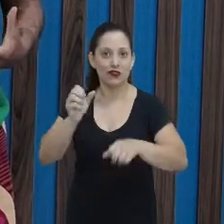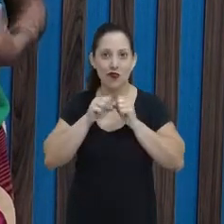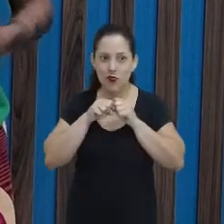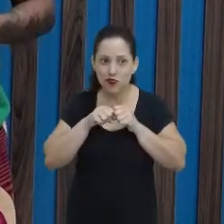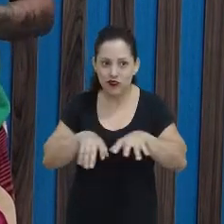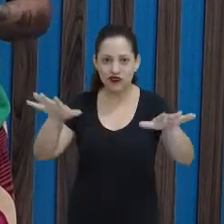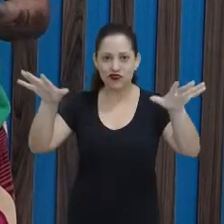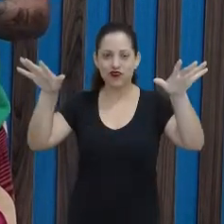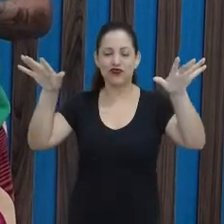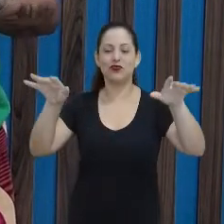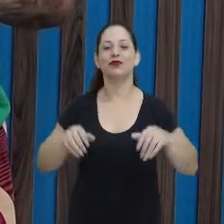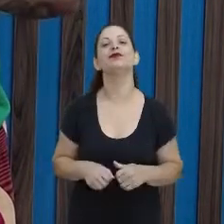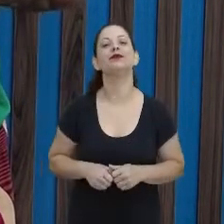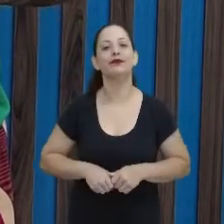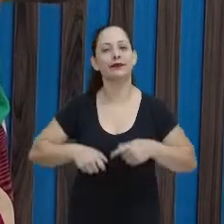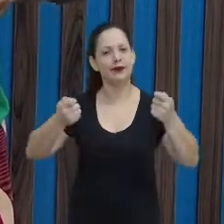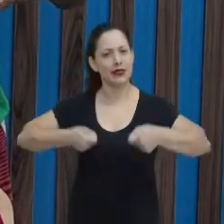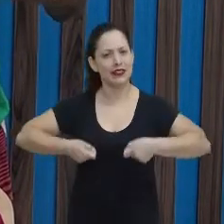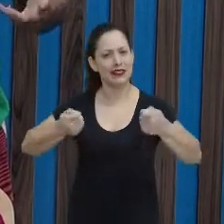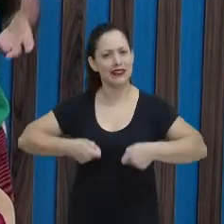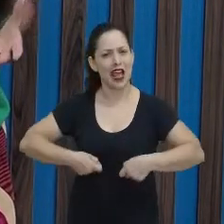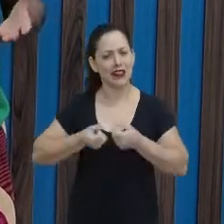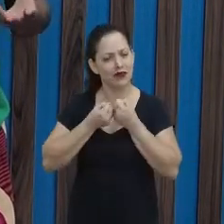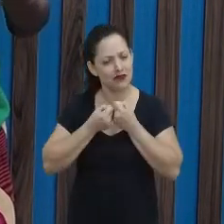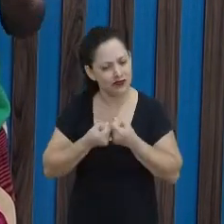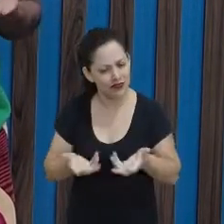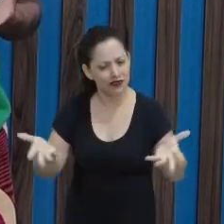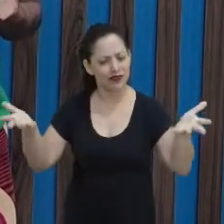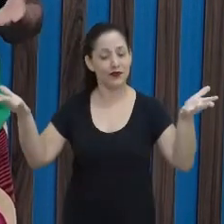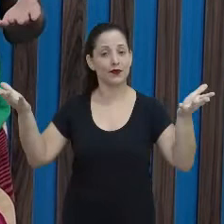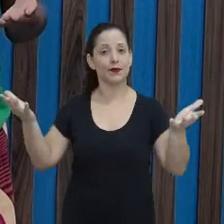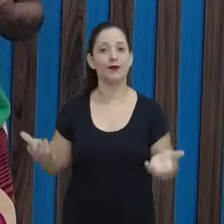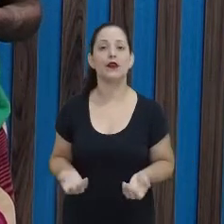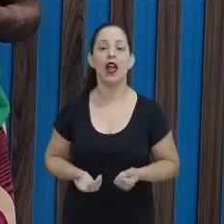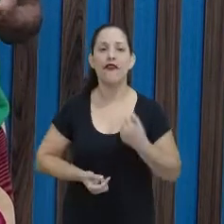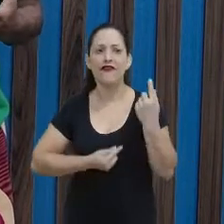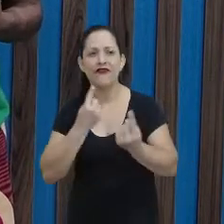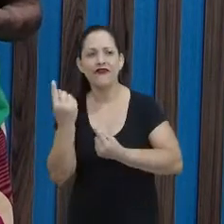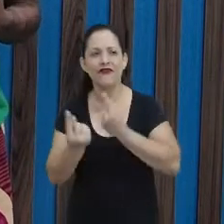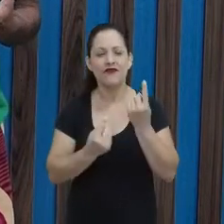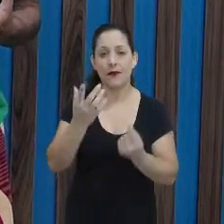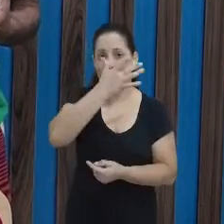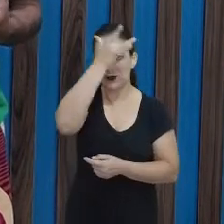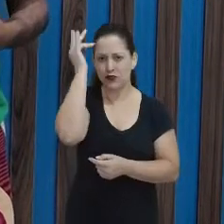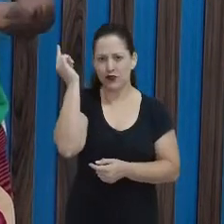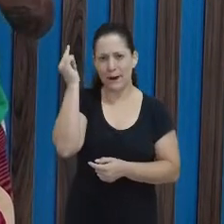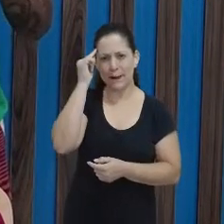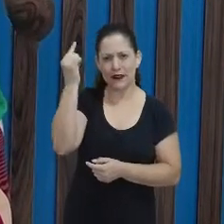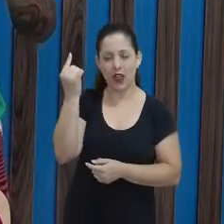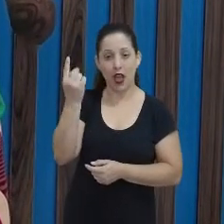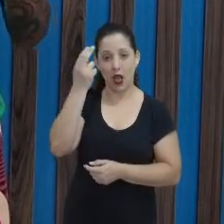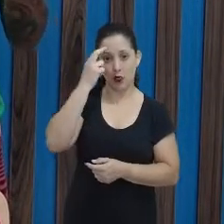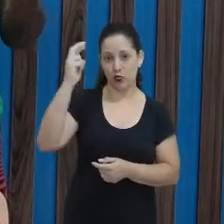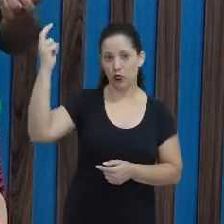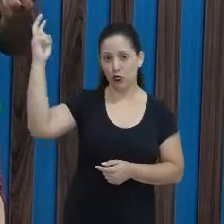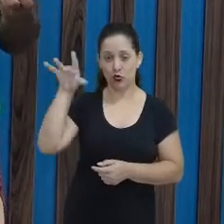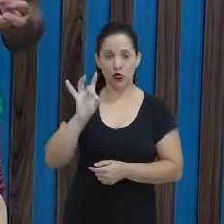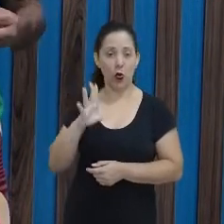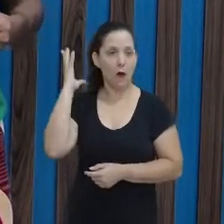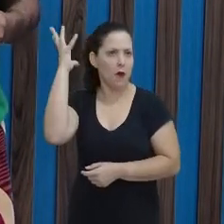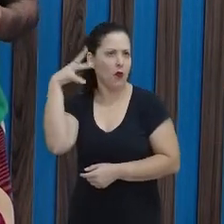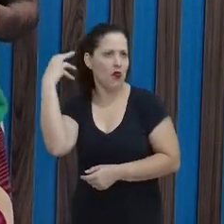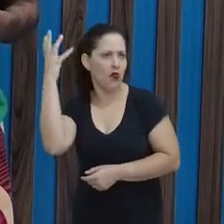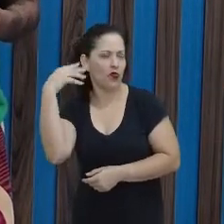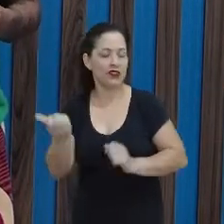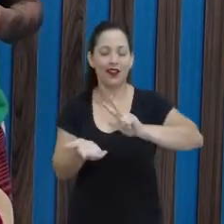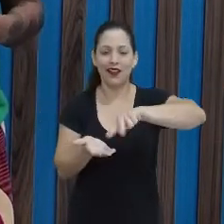difundidos, tem que ser cada vez mais avançados. Porque muitas vezes as pessoas acham que cultura é só um tipo de música, só um